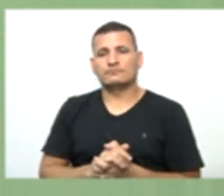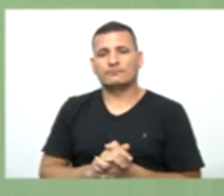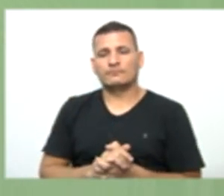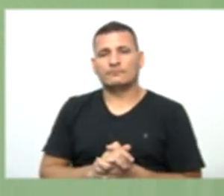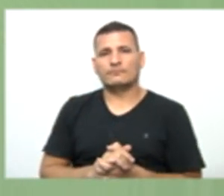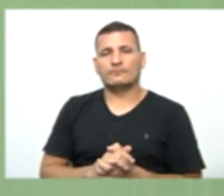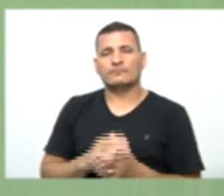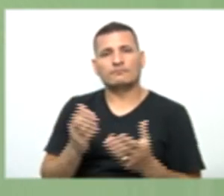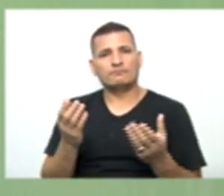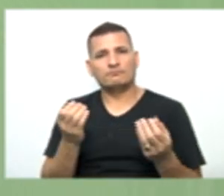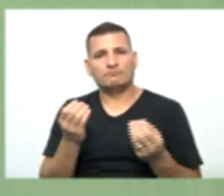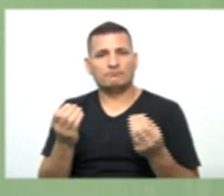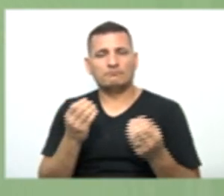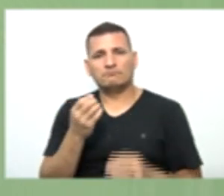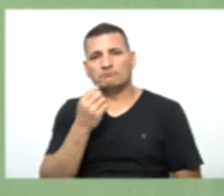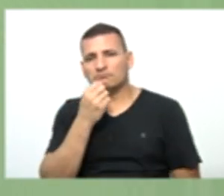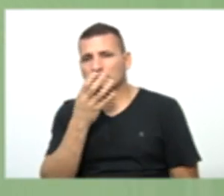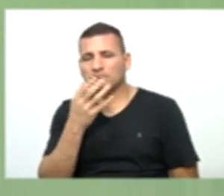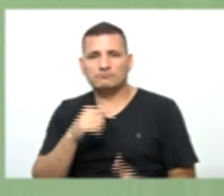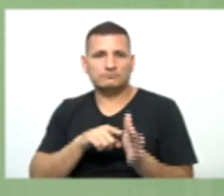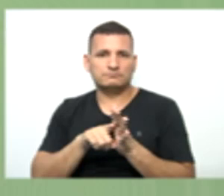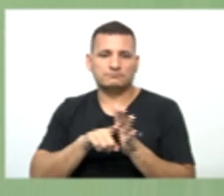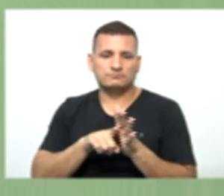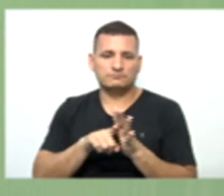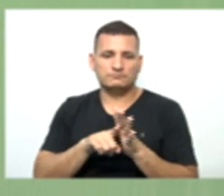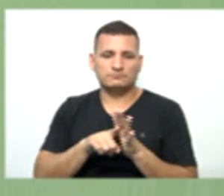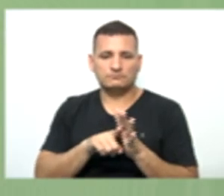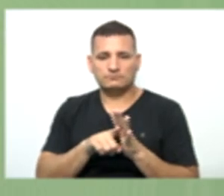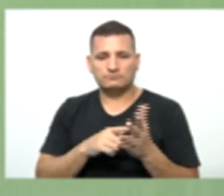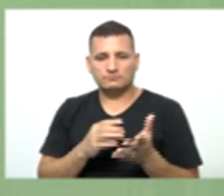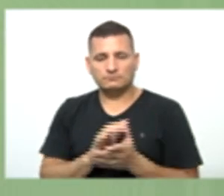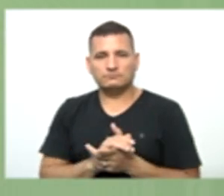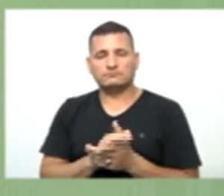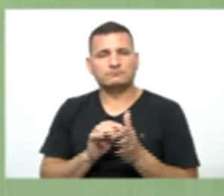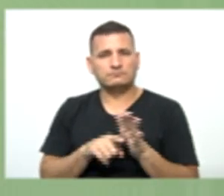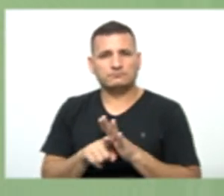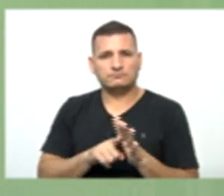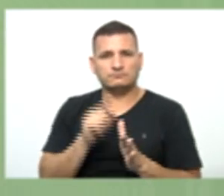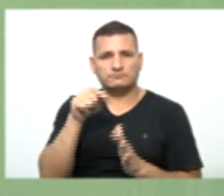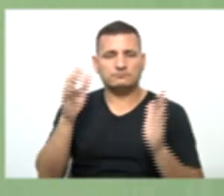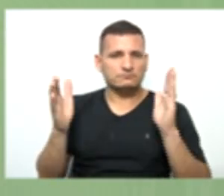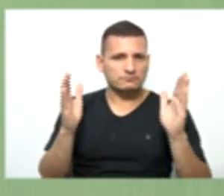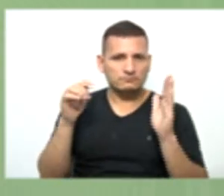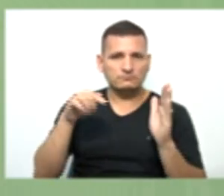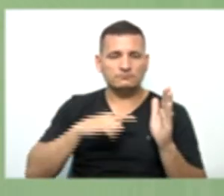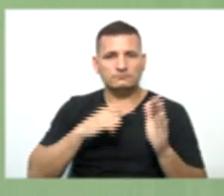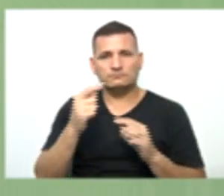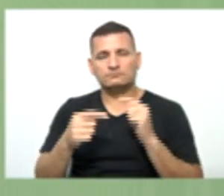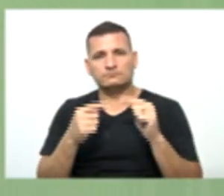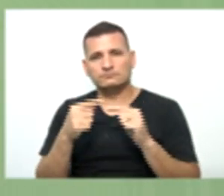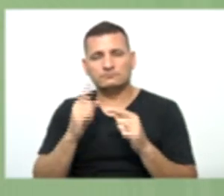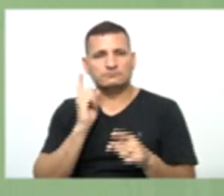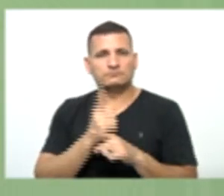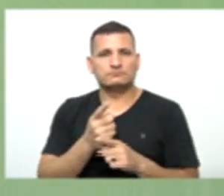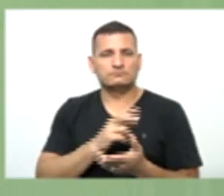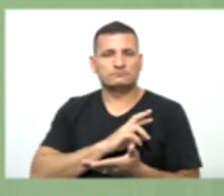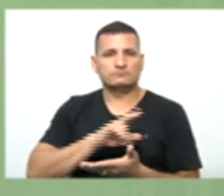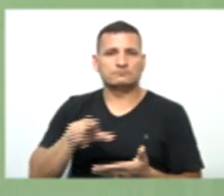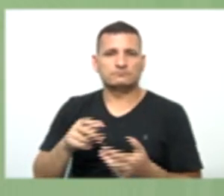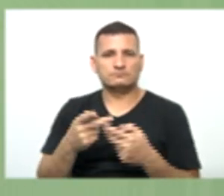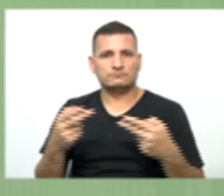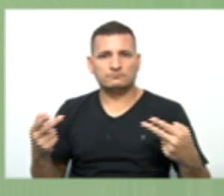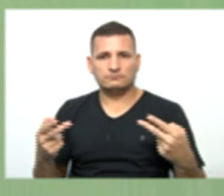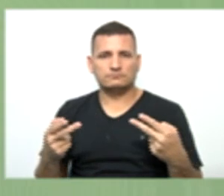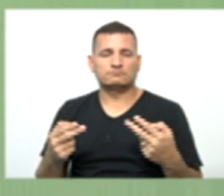gente saber se é bom só pelo período. As pesquisas desse período têm o objetivo de identificar várias coisas e